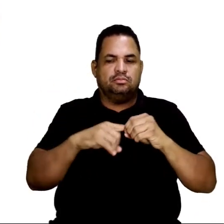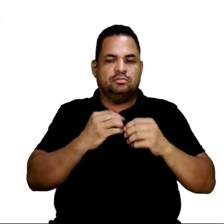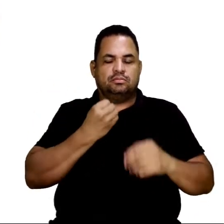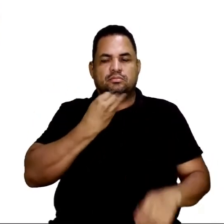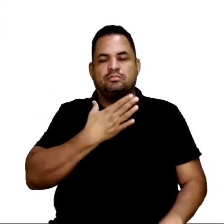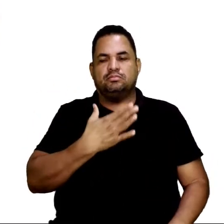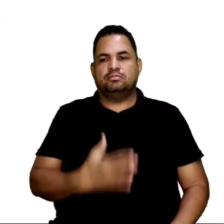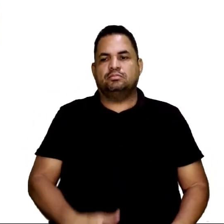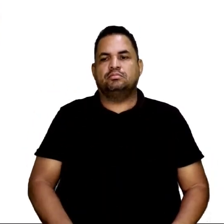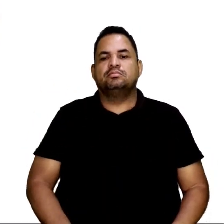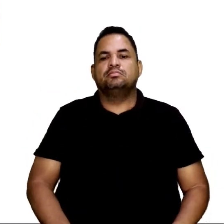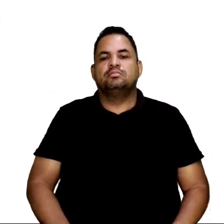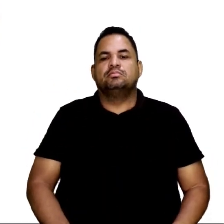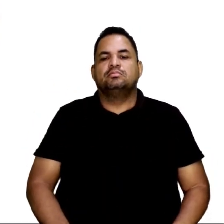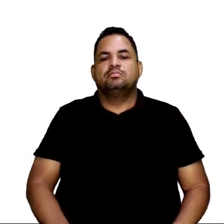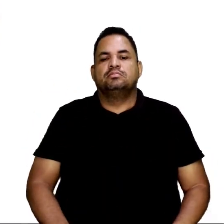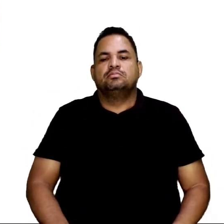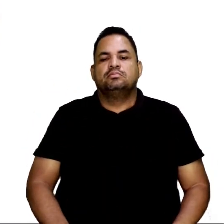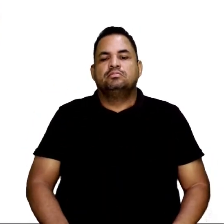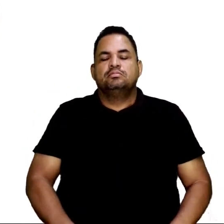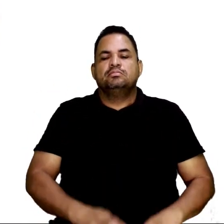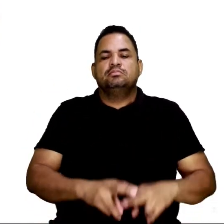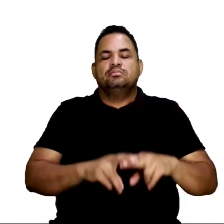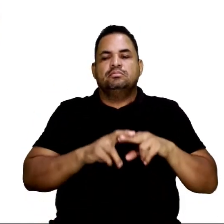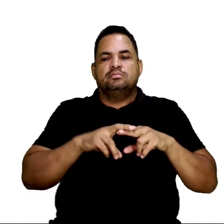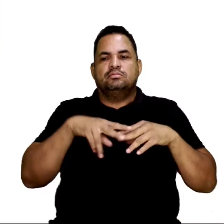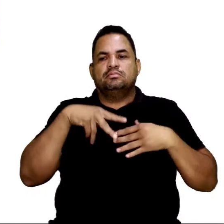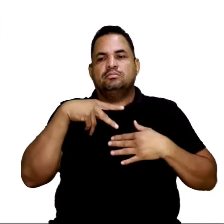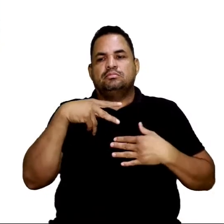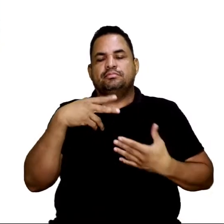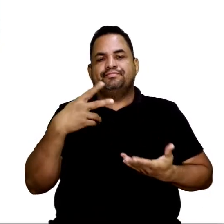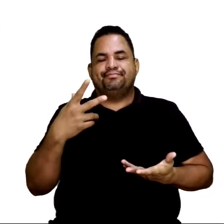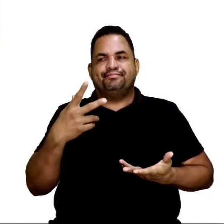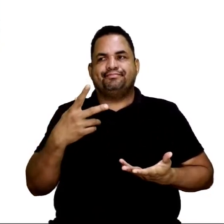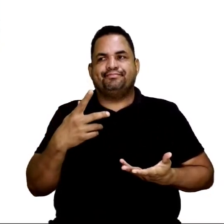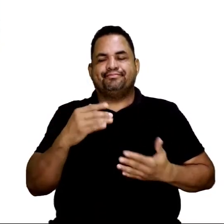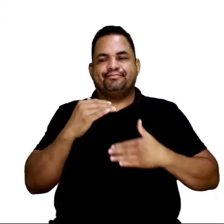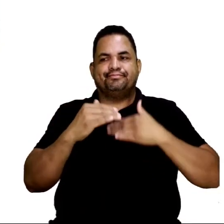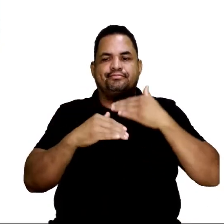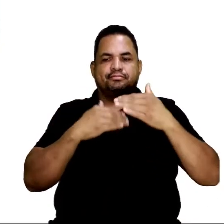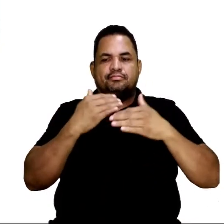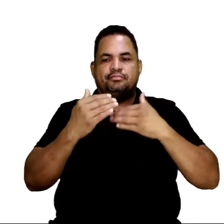bem? Então, por isso que a gente diz que no desenvolvimento